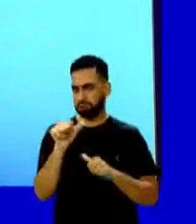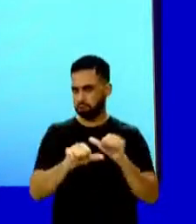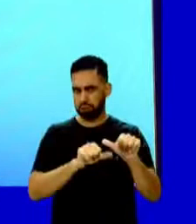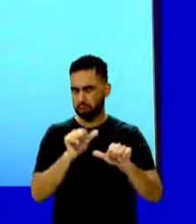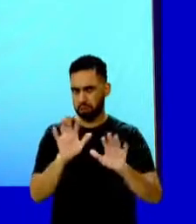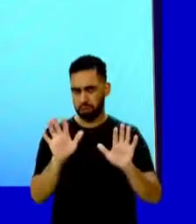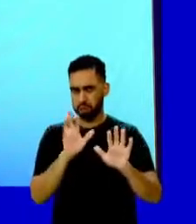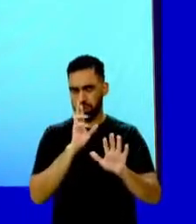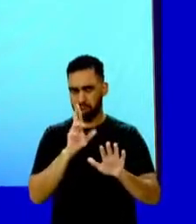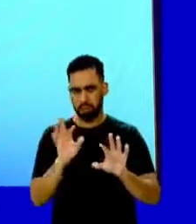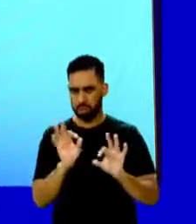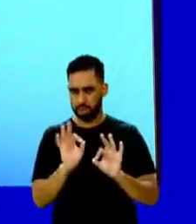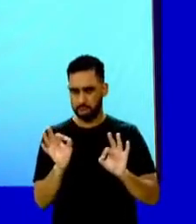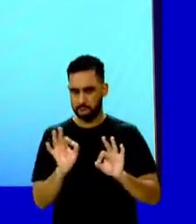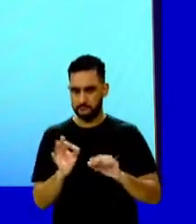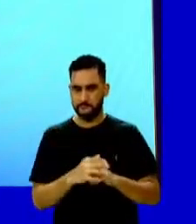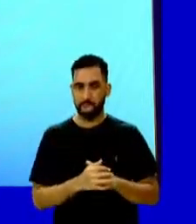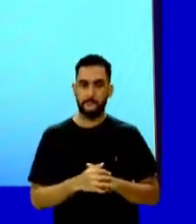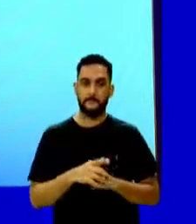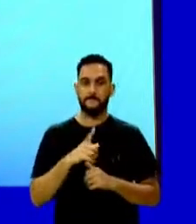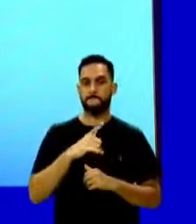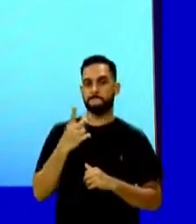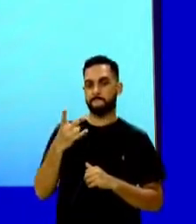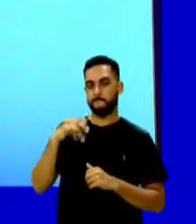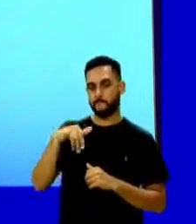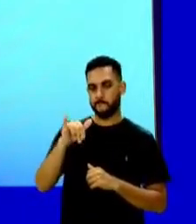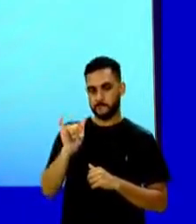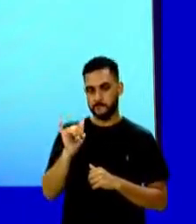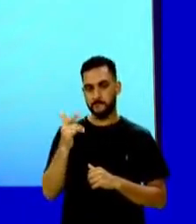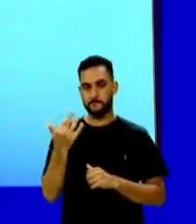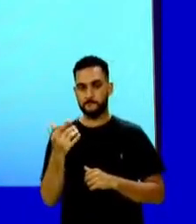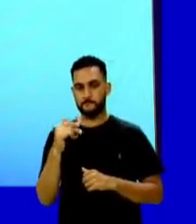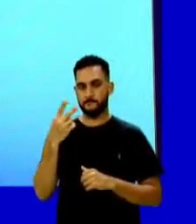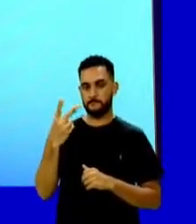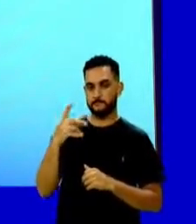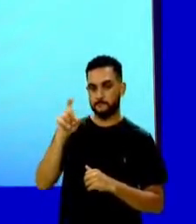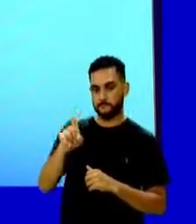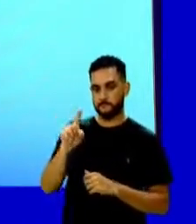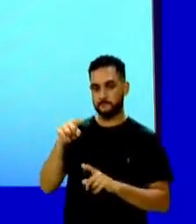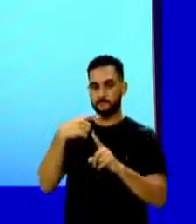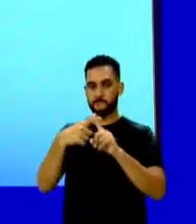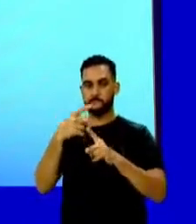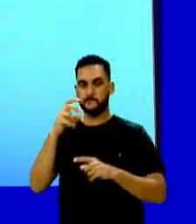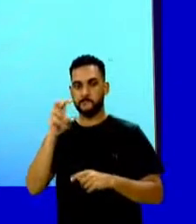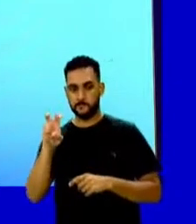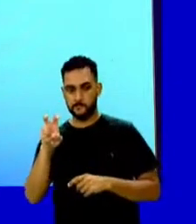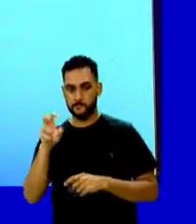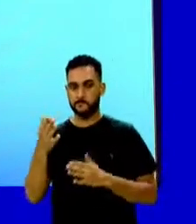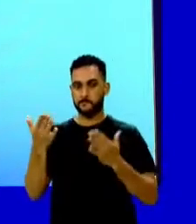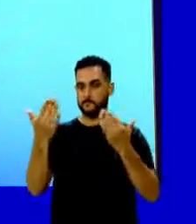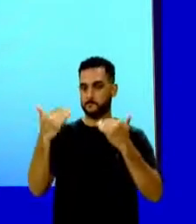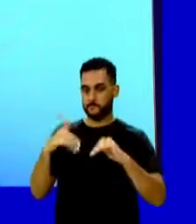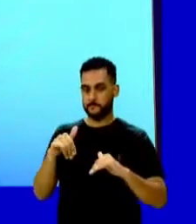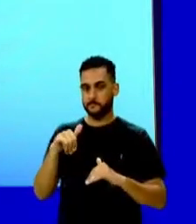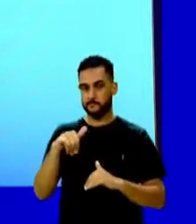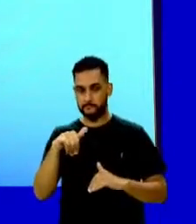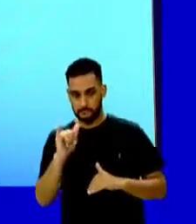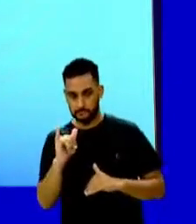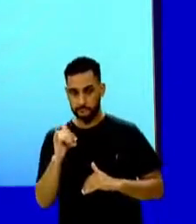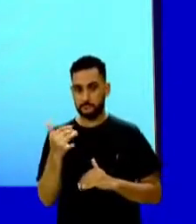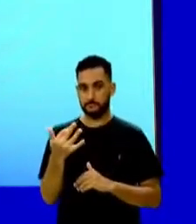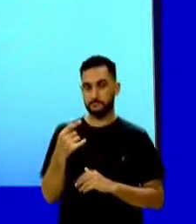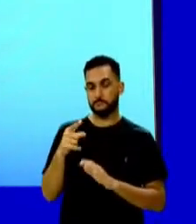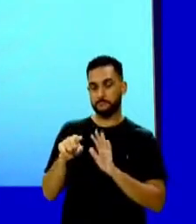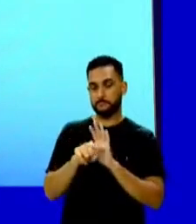não alterou o nosso Nossa eram as resultado então eu tenho 2 y = 2x mais 5 EA segunda equação y = 2x + 11